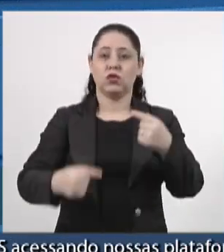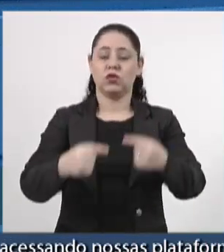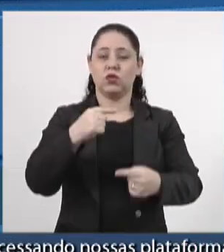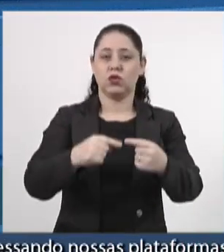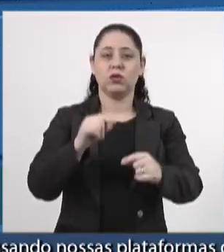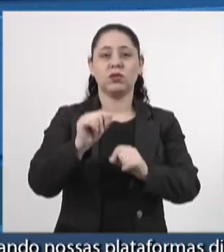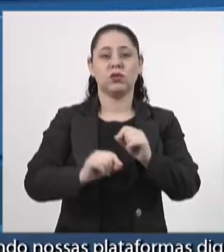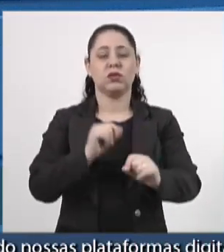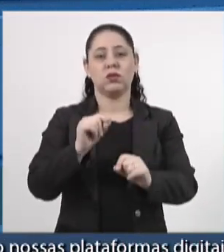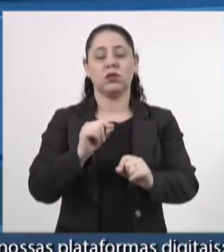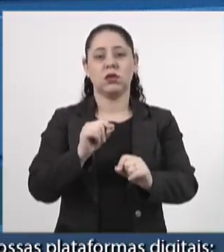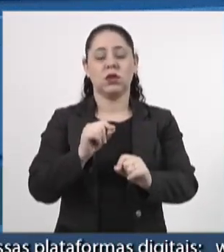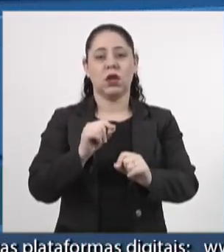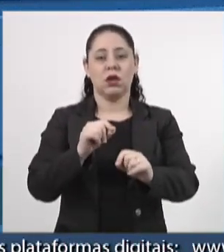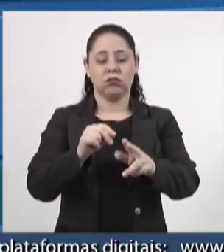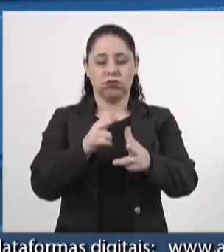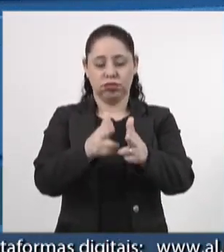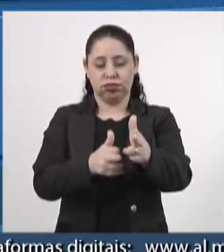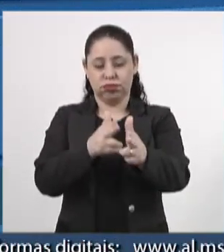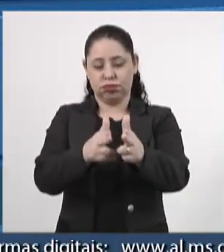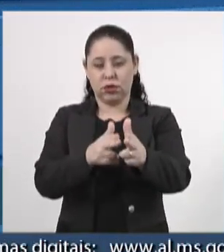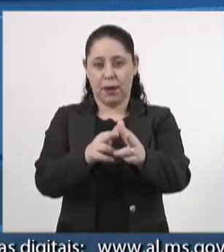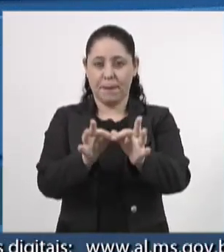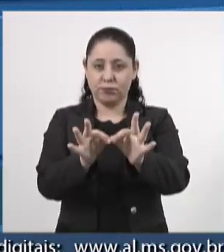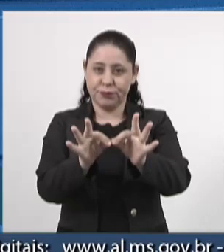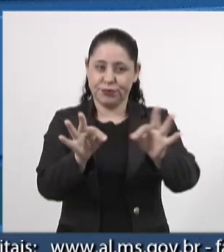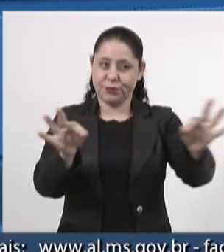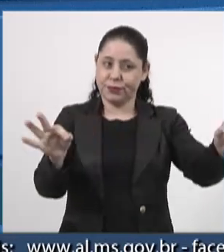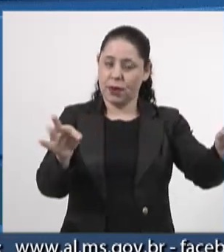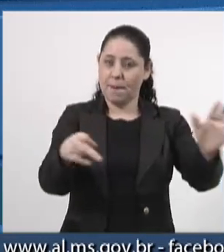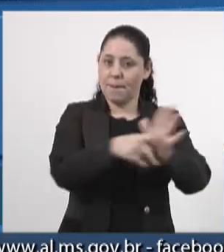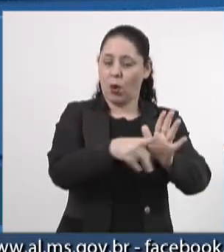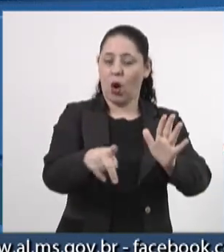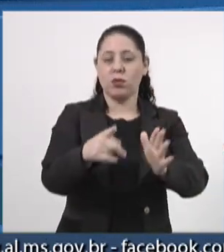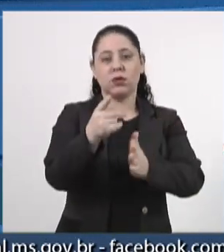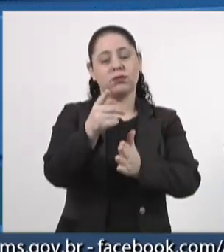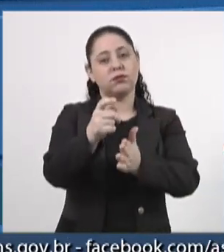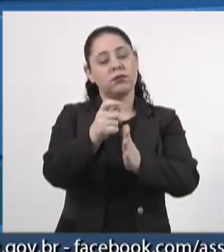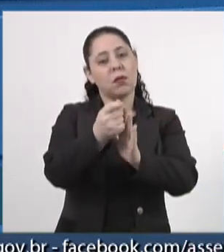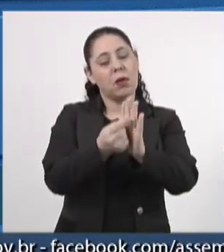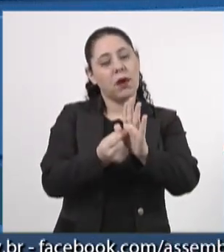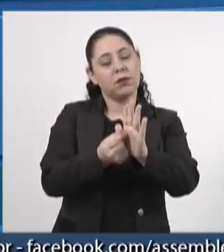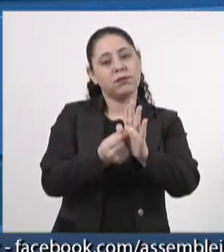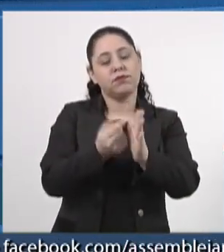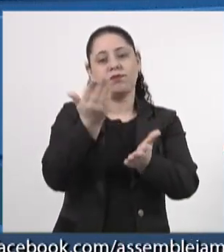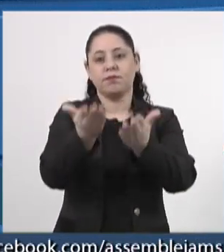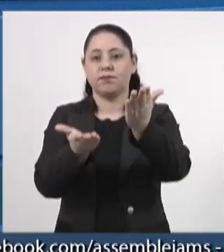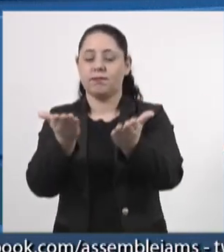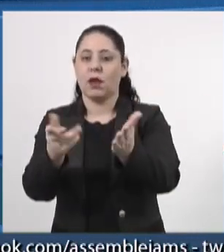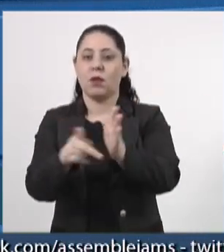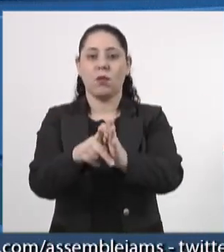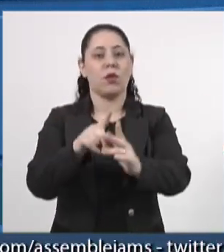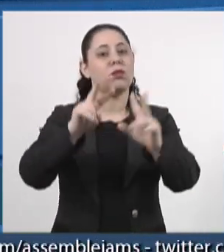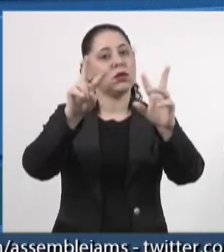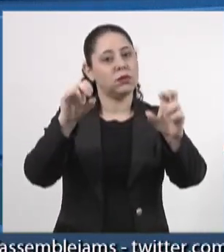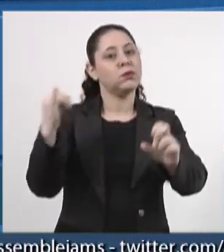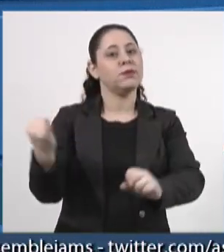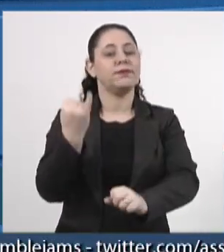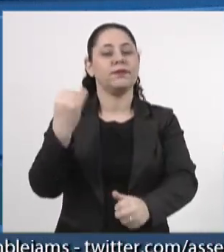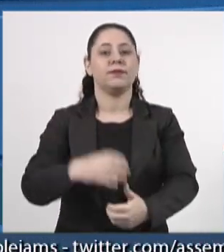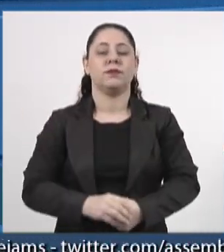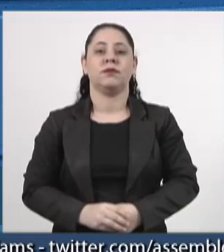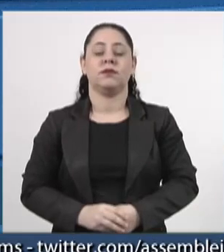a extensão do ramal ferroviário na discussão da relicitação da Malha Oeste. Então, esse é um tema